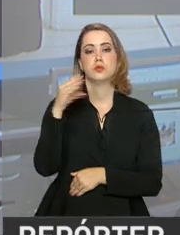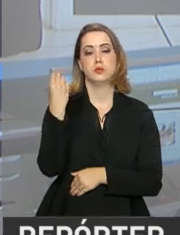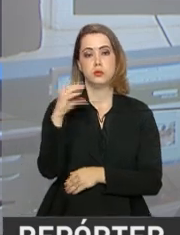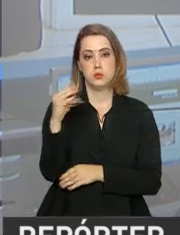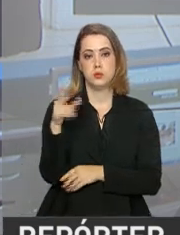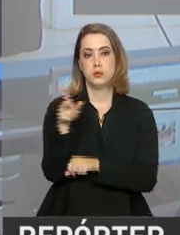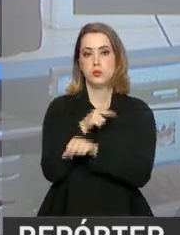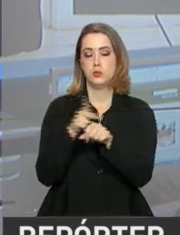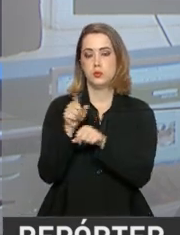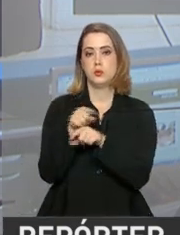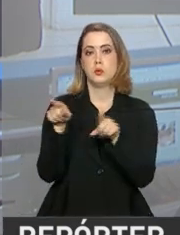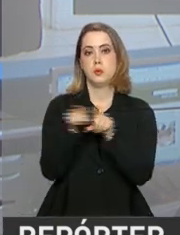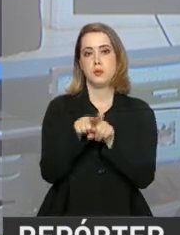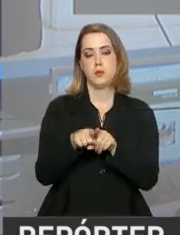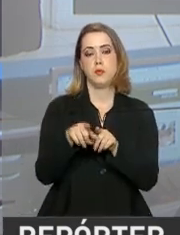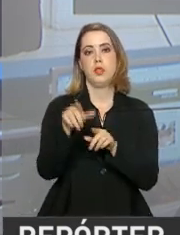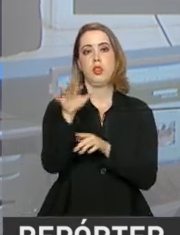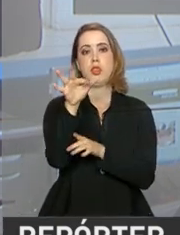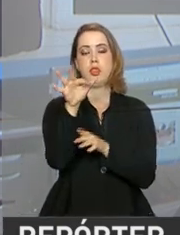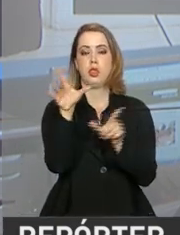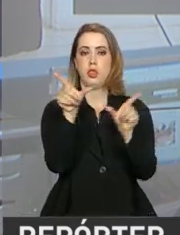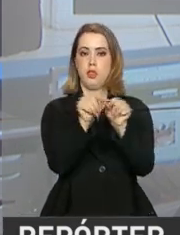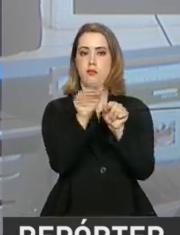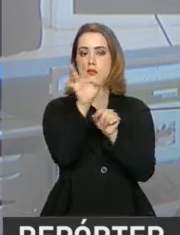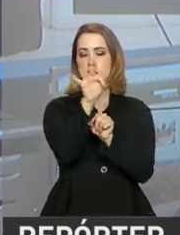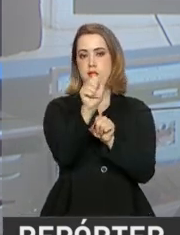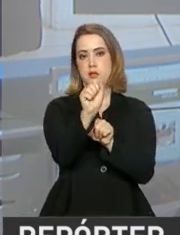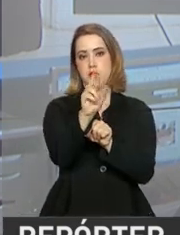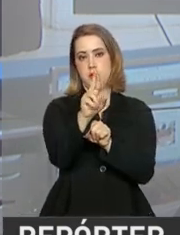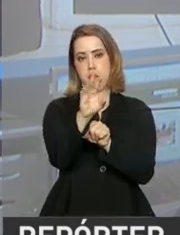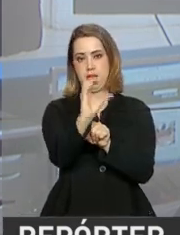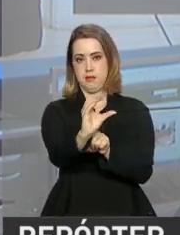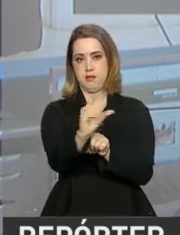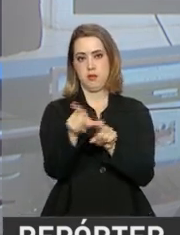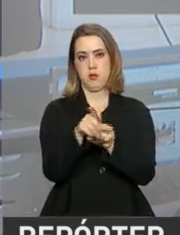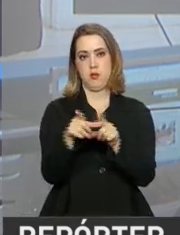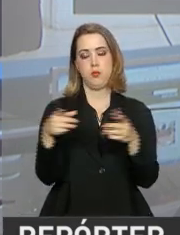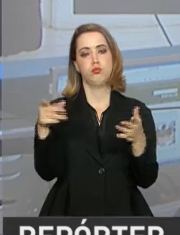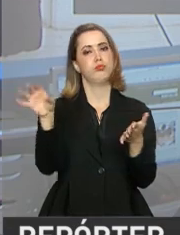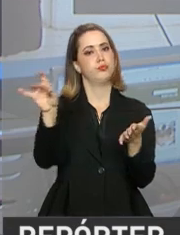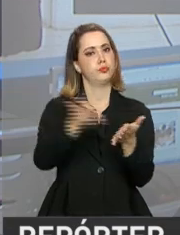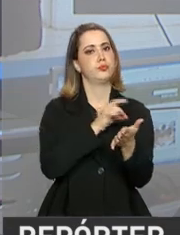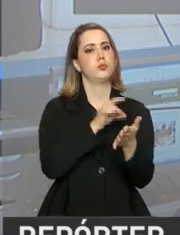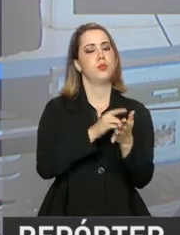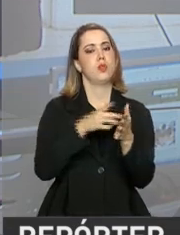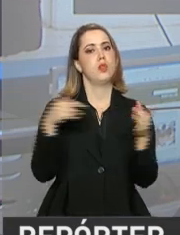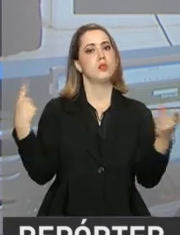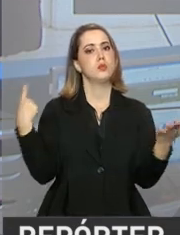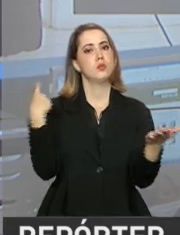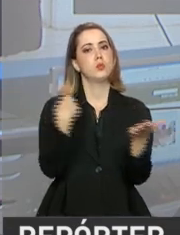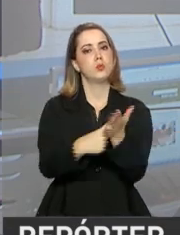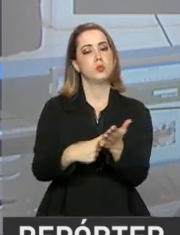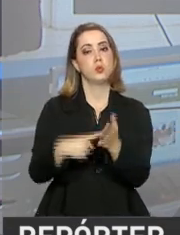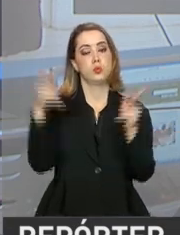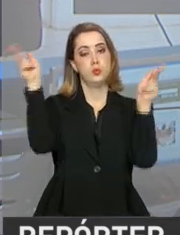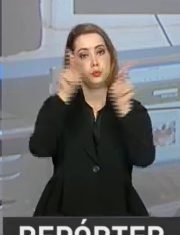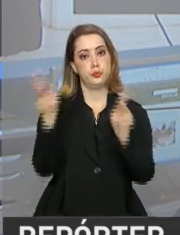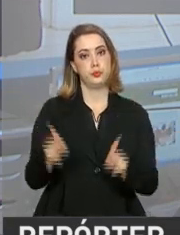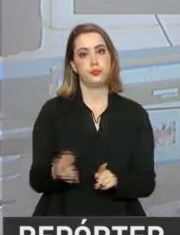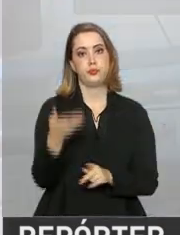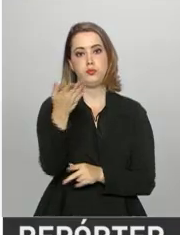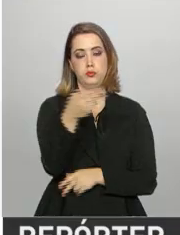Farc assinam o acordo de paz o Ministro das relações exteriores José Serra está no país onde participa do